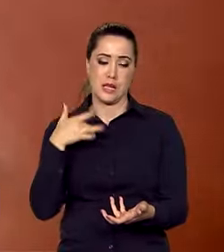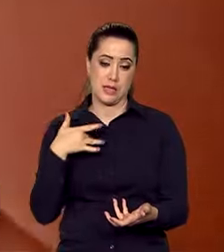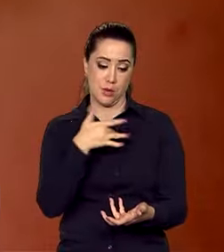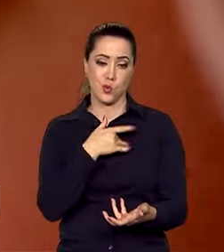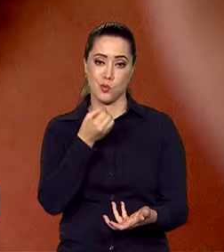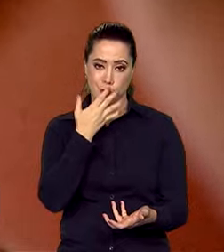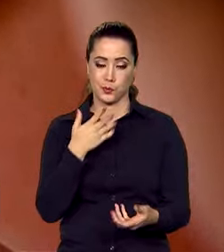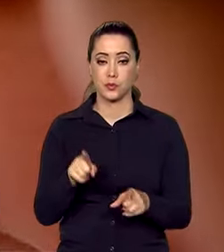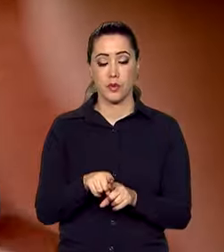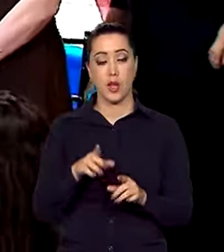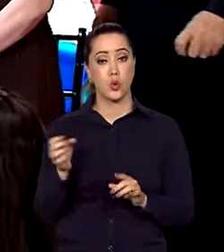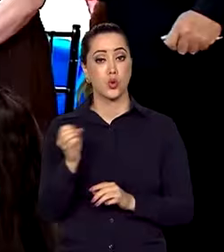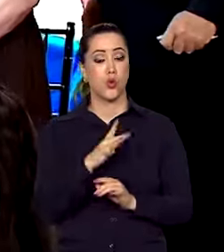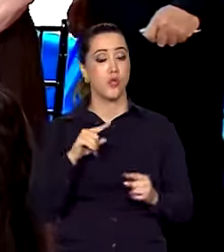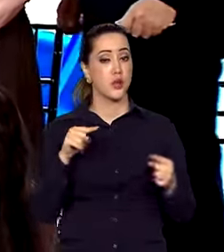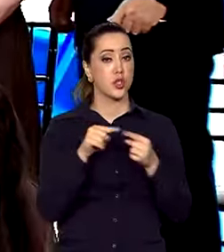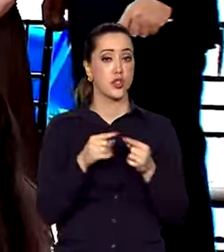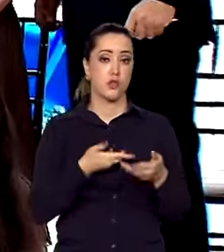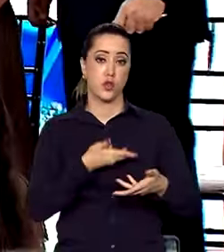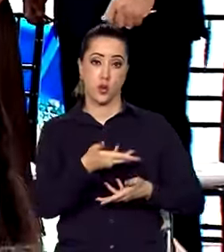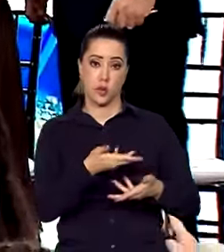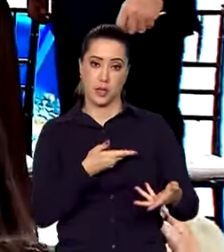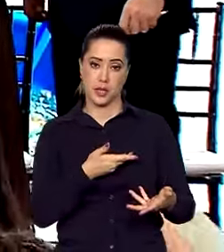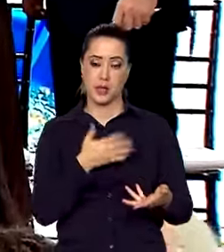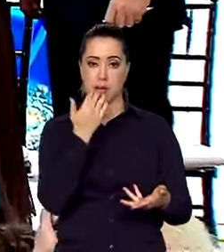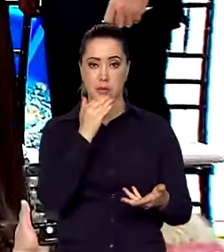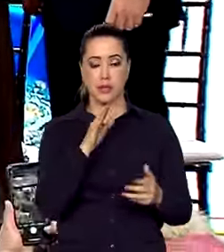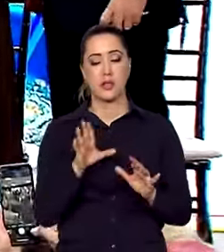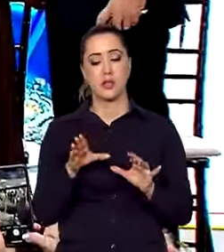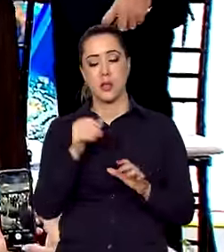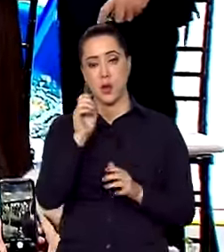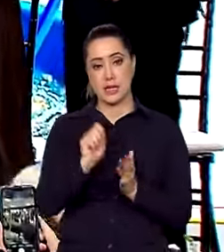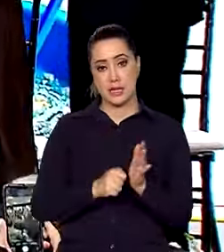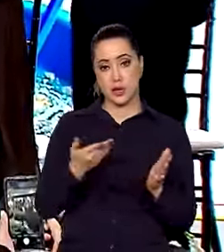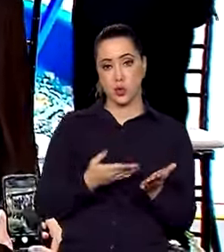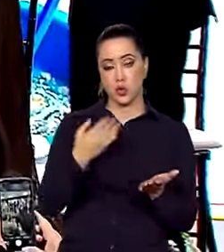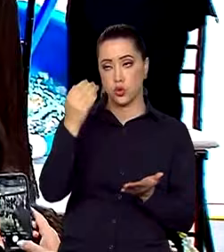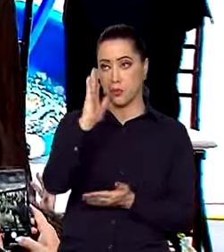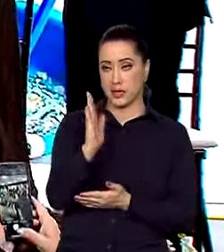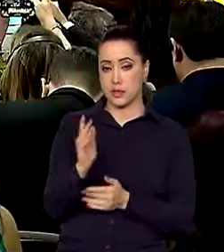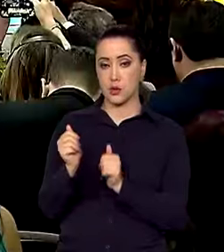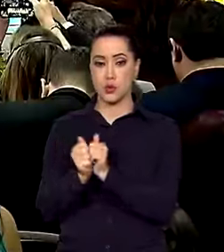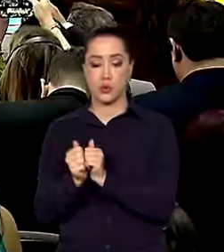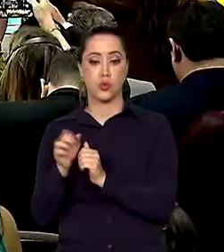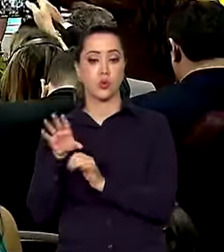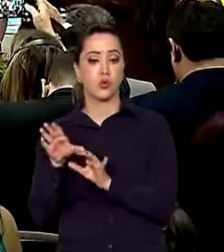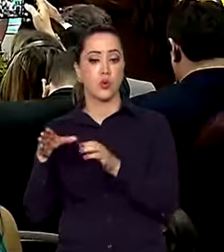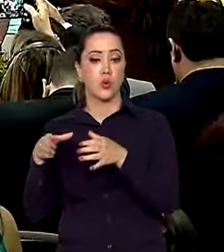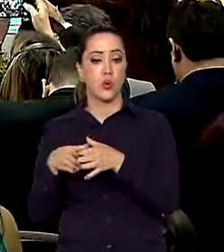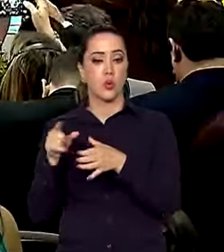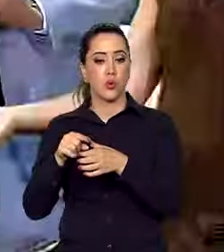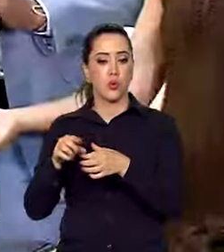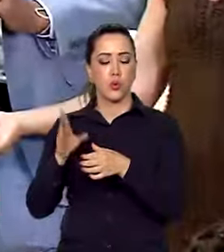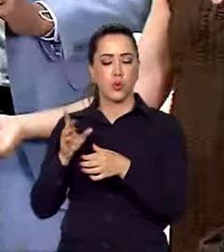novo acordo de cooperação alimentar assinado hoje entre o Brasil e a Organização das Nações Unidas para a Alimentação e Agricultura,